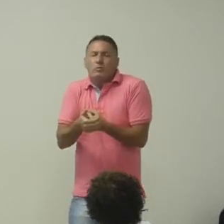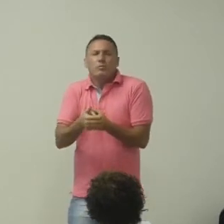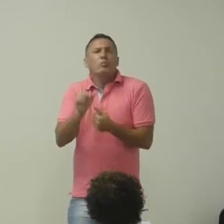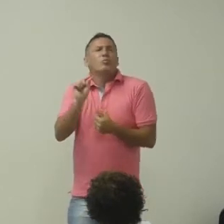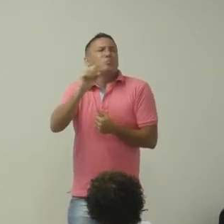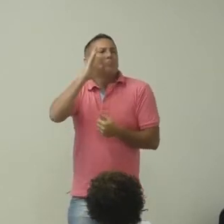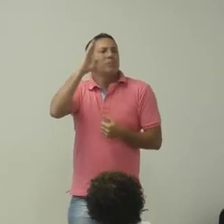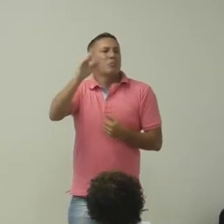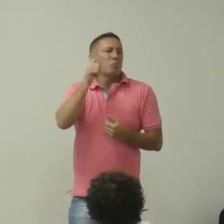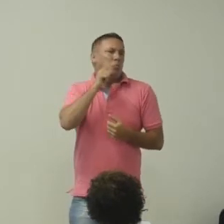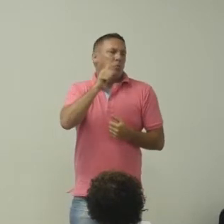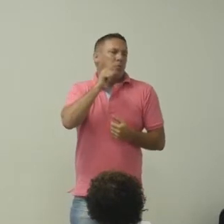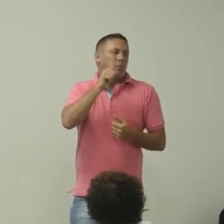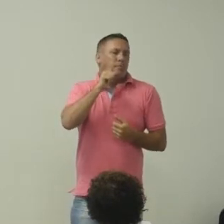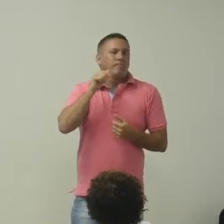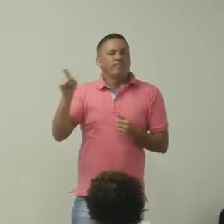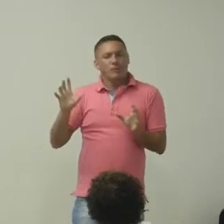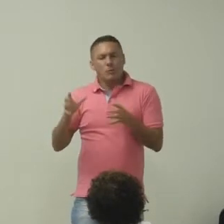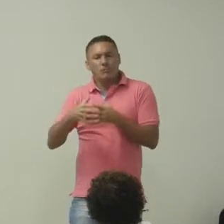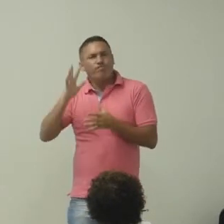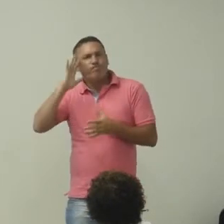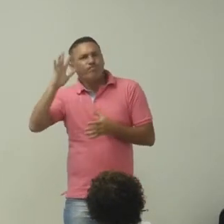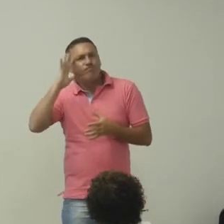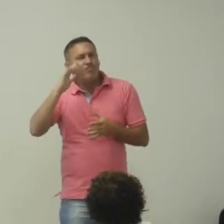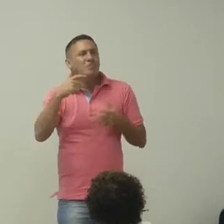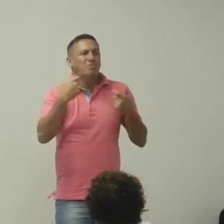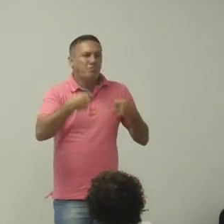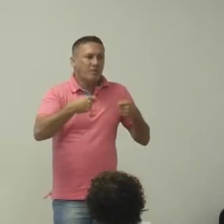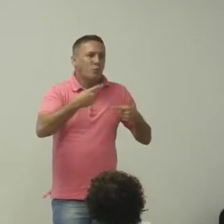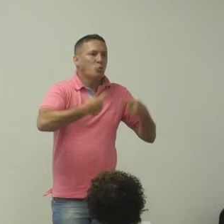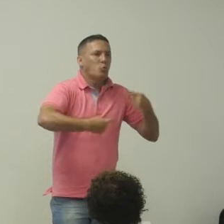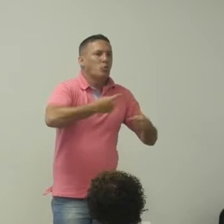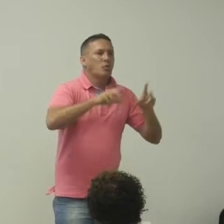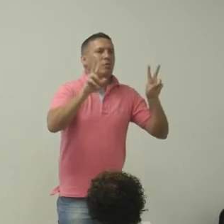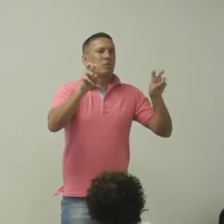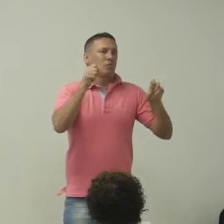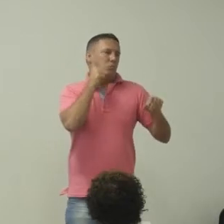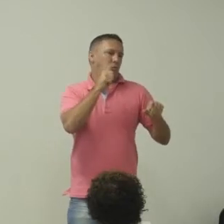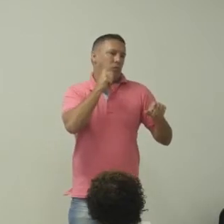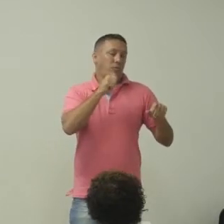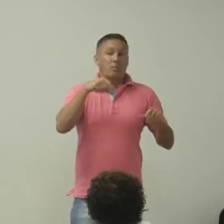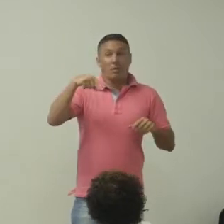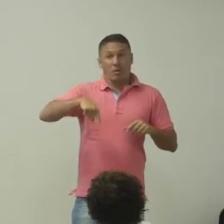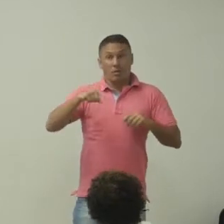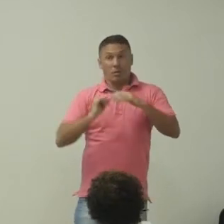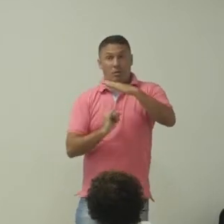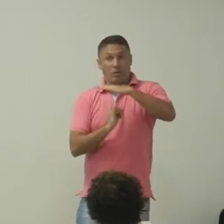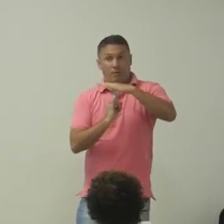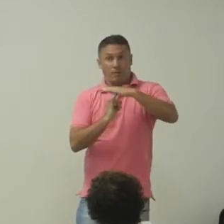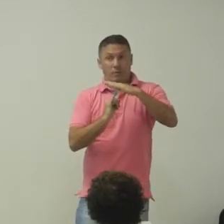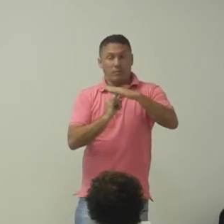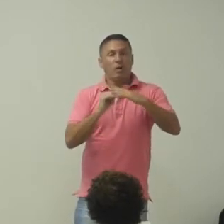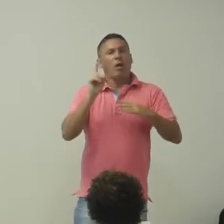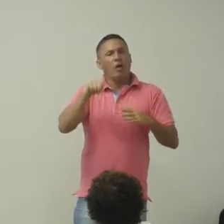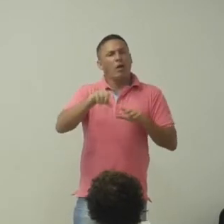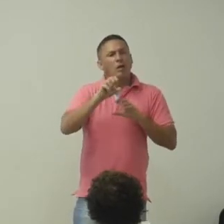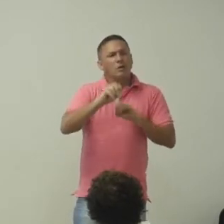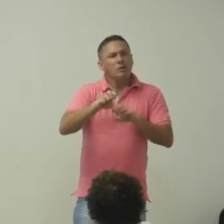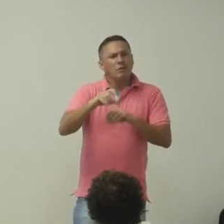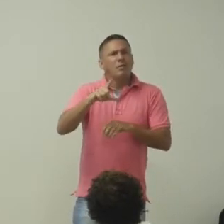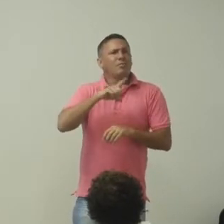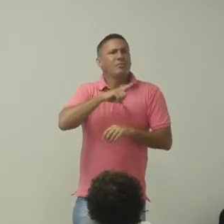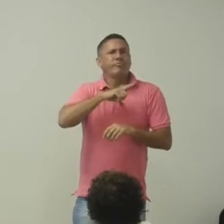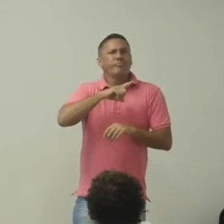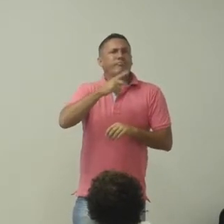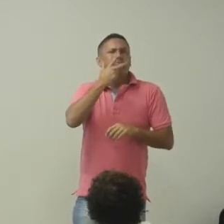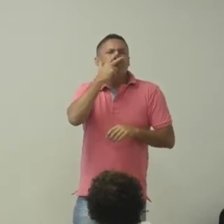mulheres, nos chamou a atenção para a importância de conversarmos sobre o tema. E o IFES, como uma instituição de ensino, tem papel